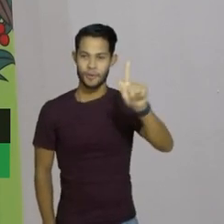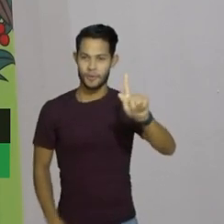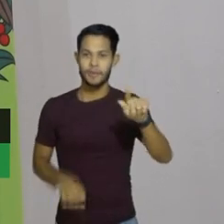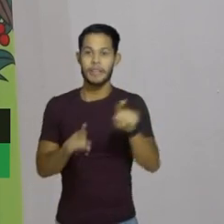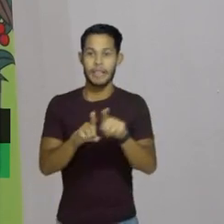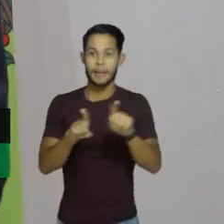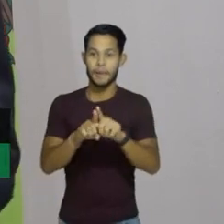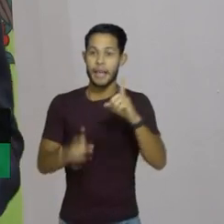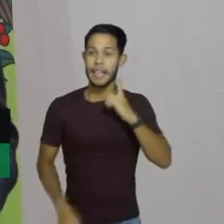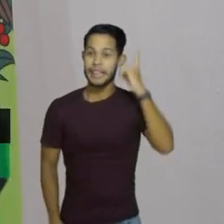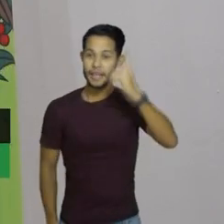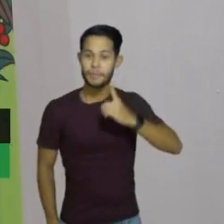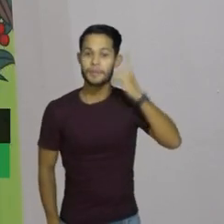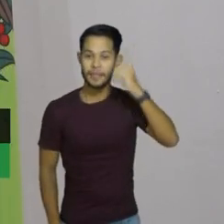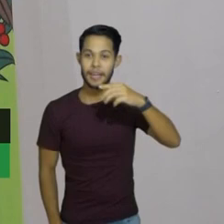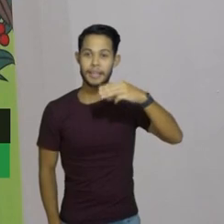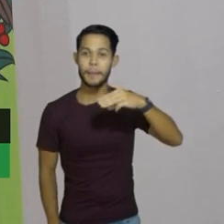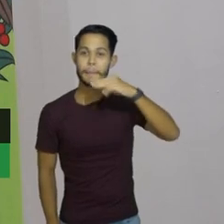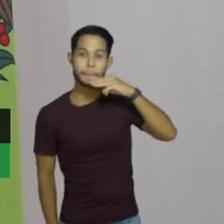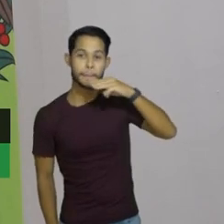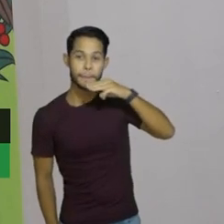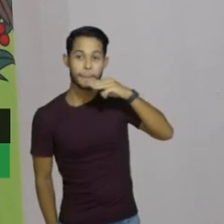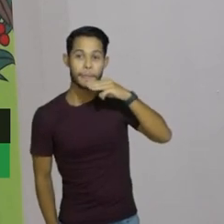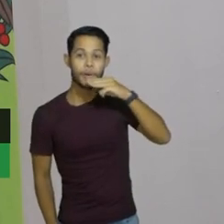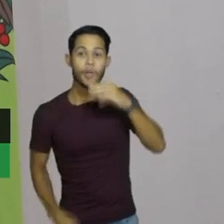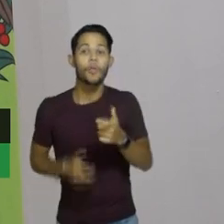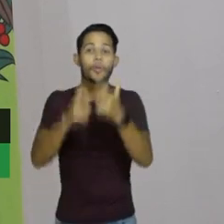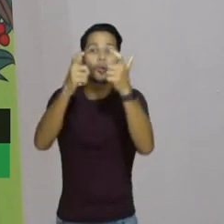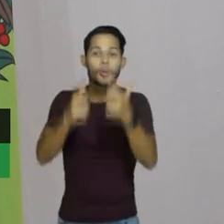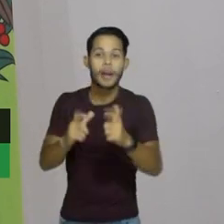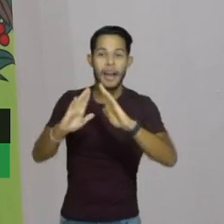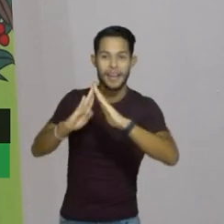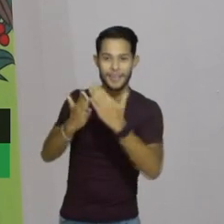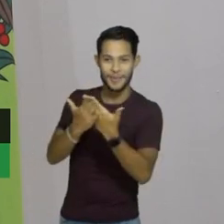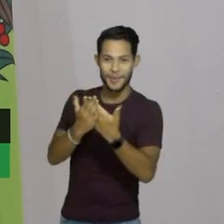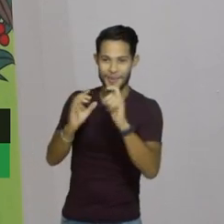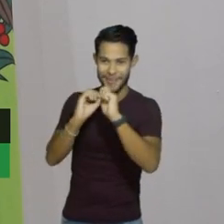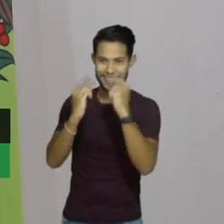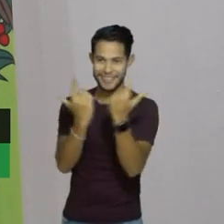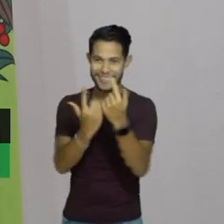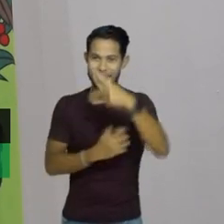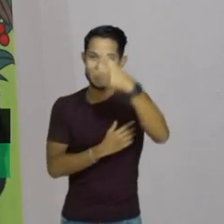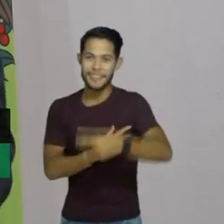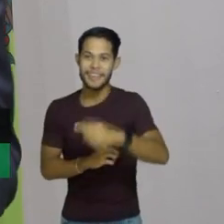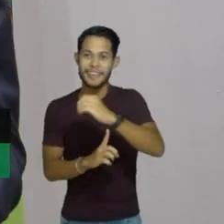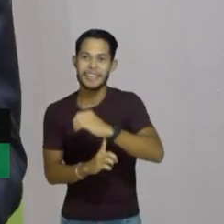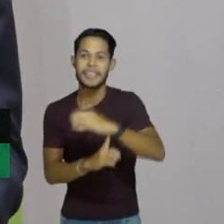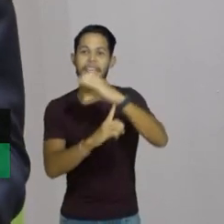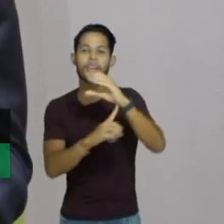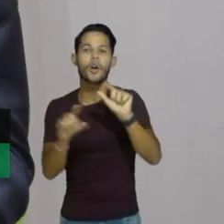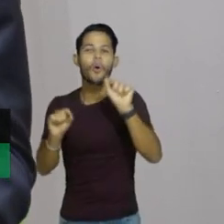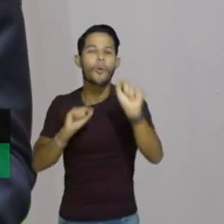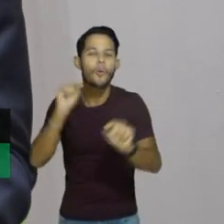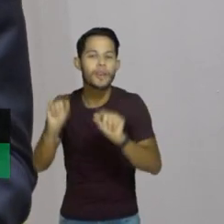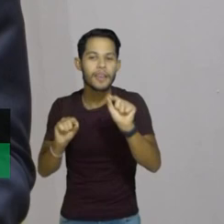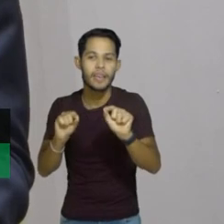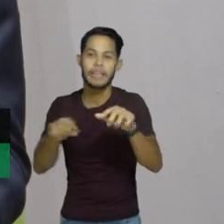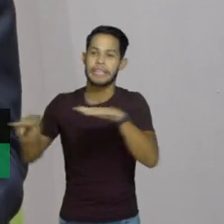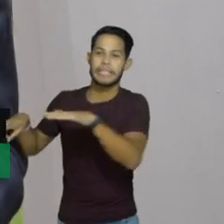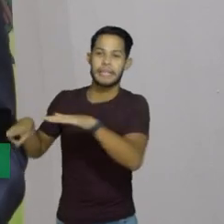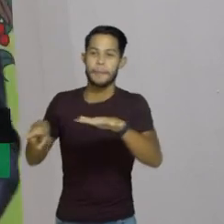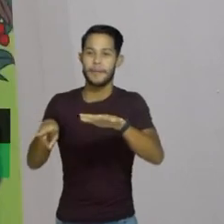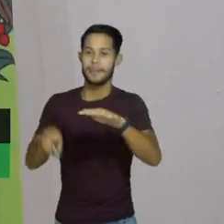Fengler, que dirige a Escola do Legislativo, no âmbito da Assembleia Legislativa do Estado de Santa Catarina, uma mensagem em relação a uma semana muito